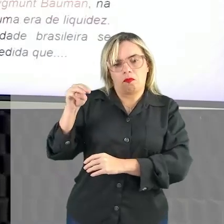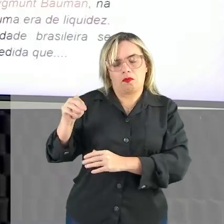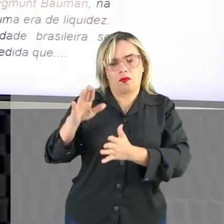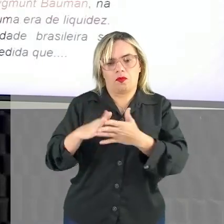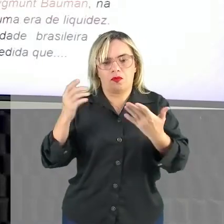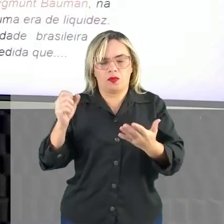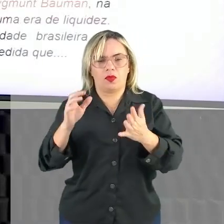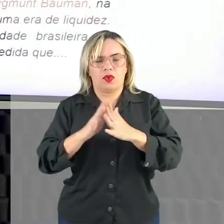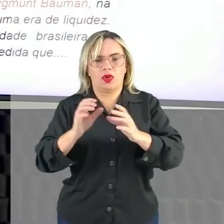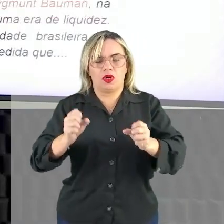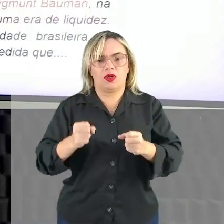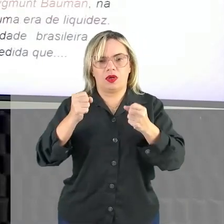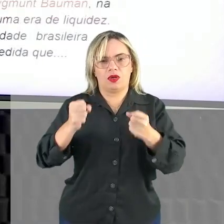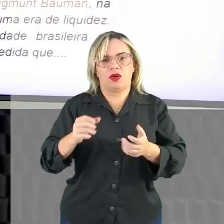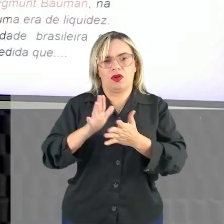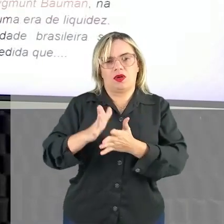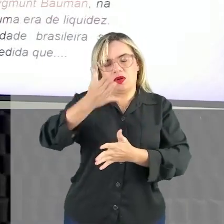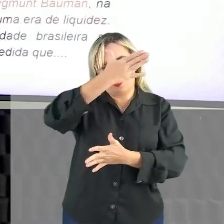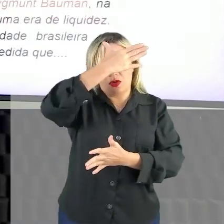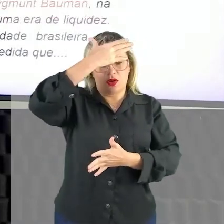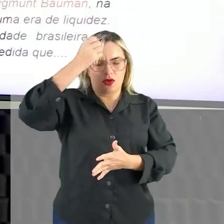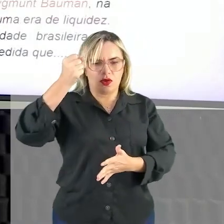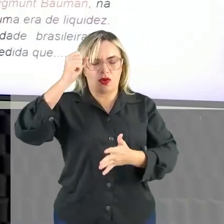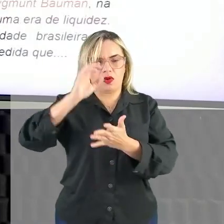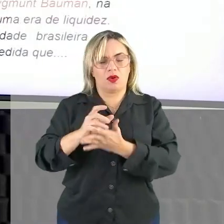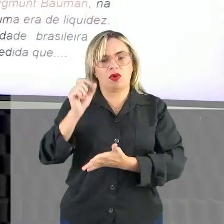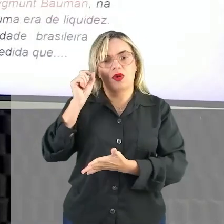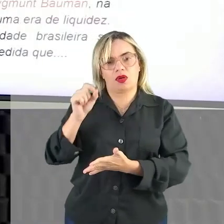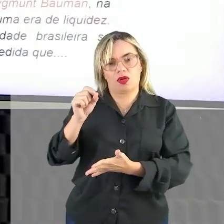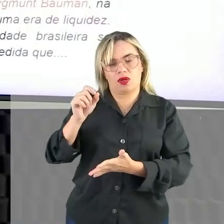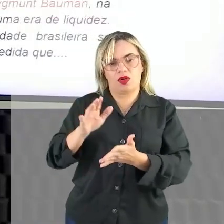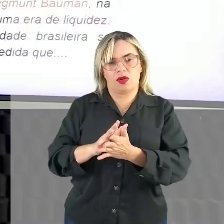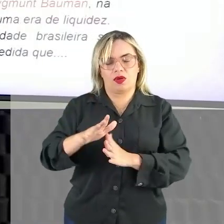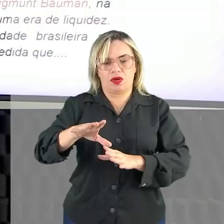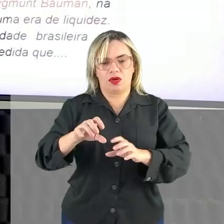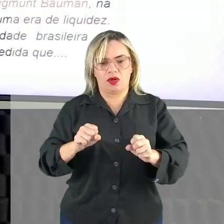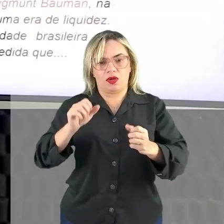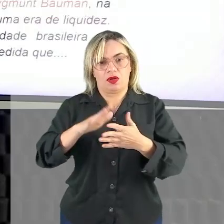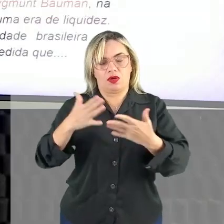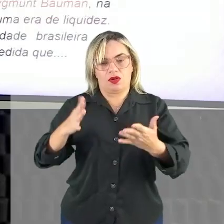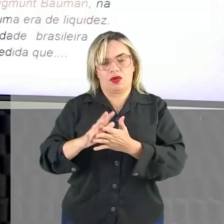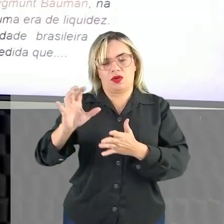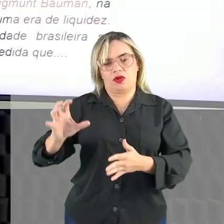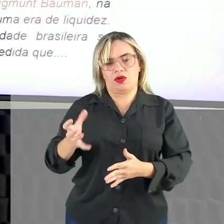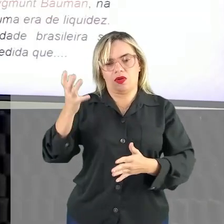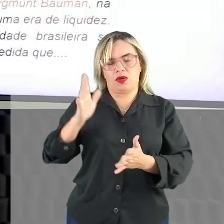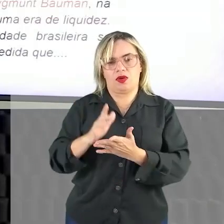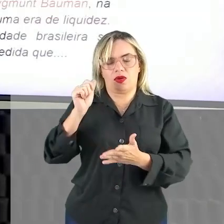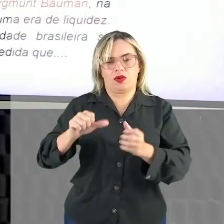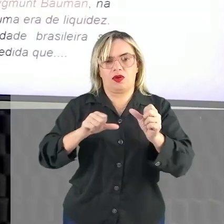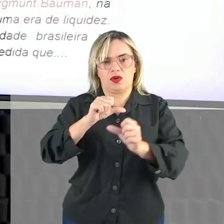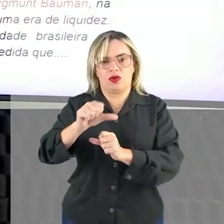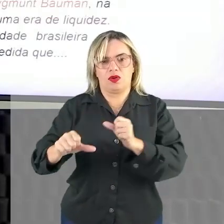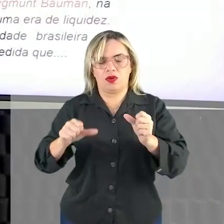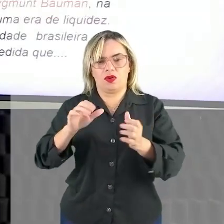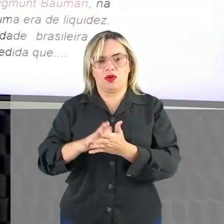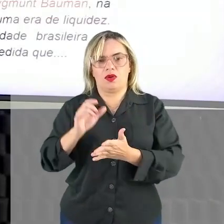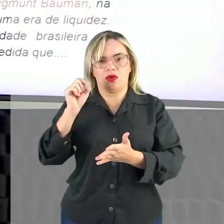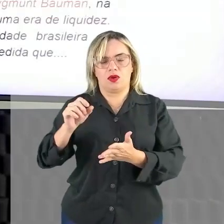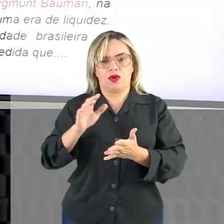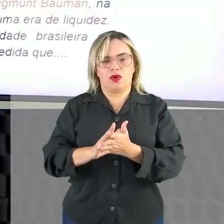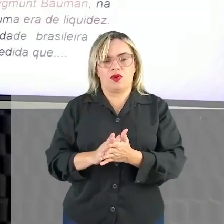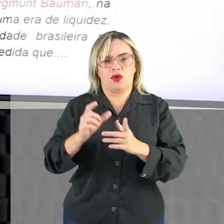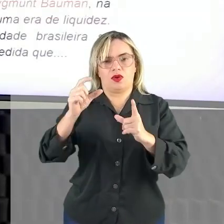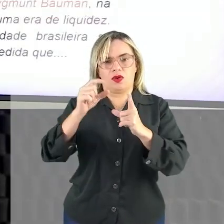às vezes, pode ser que você se esqueça do que ele é. Se isso acontecer, basta você trocar pela palavra o estudioso.